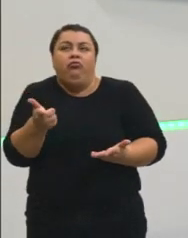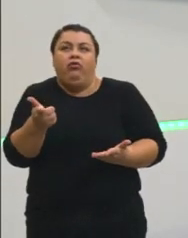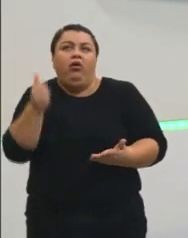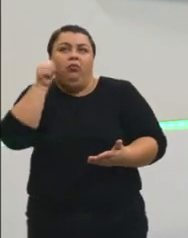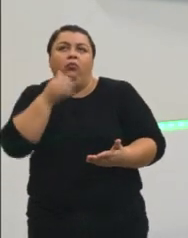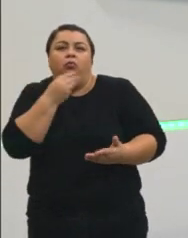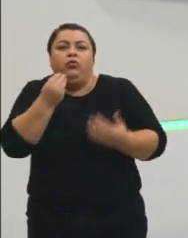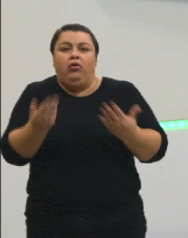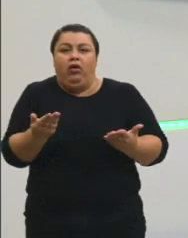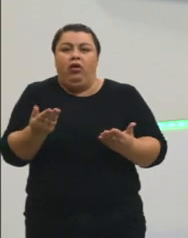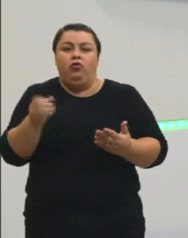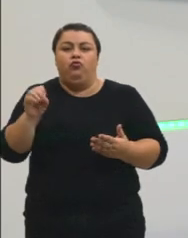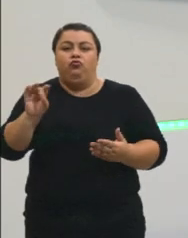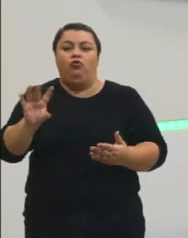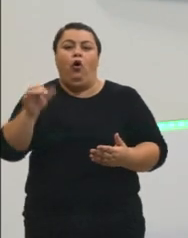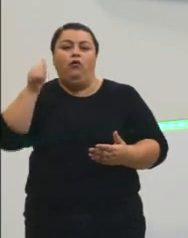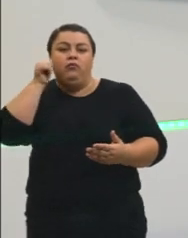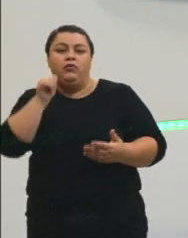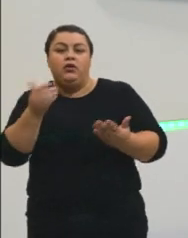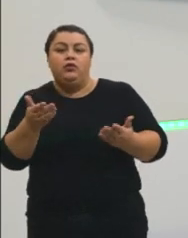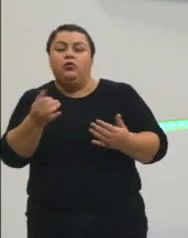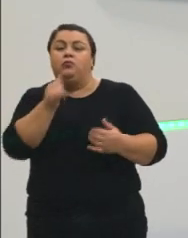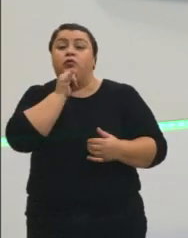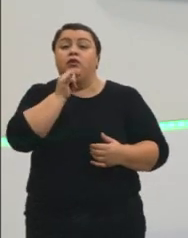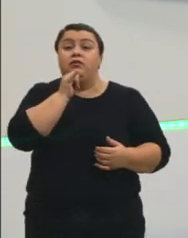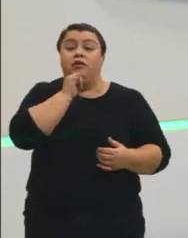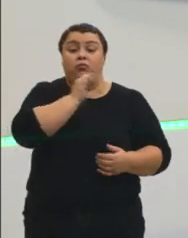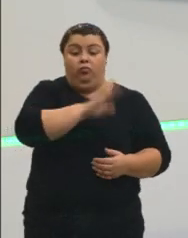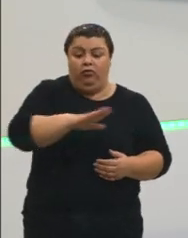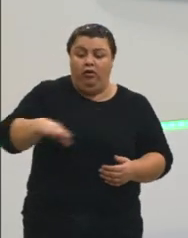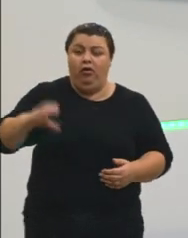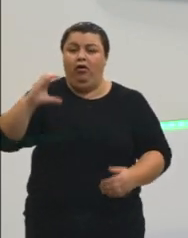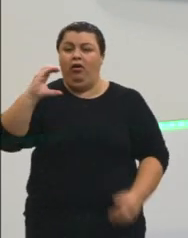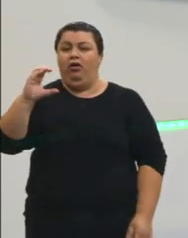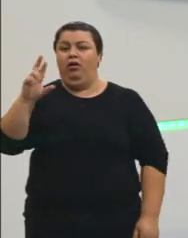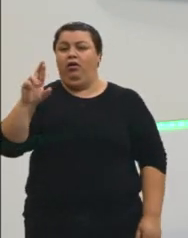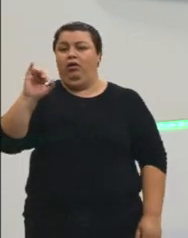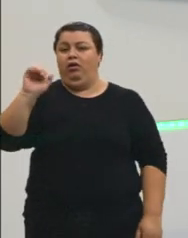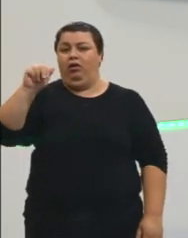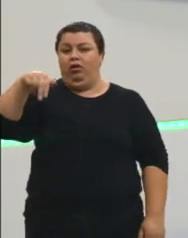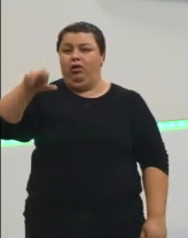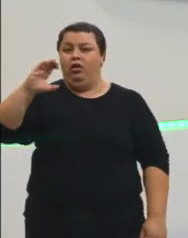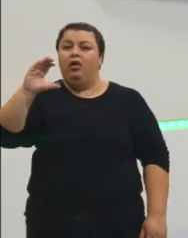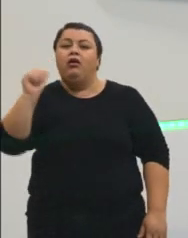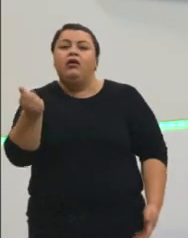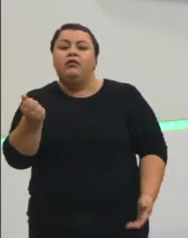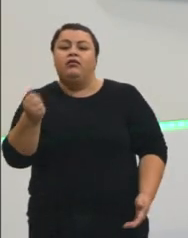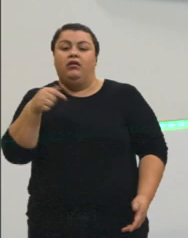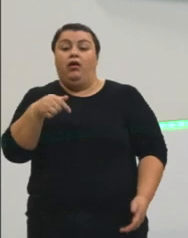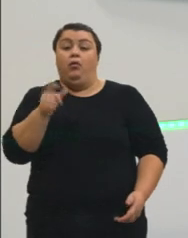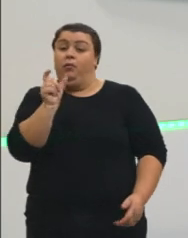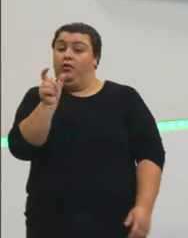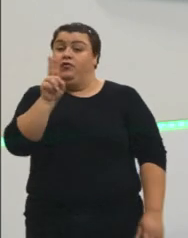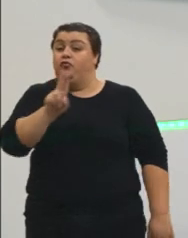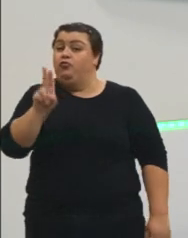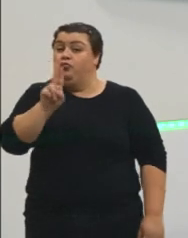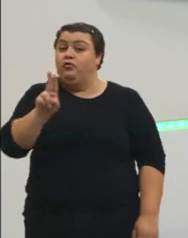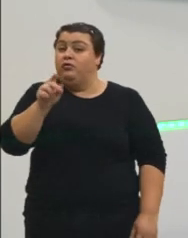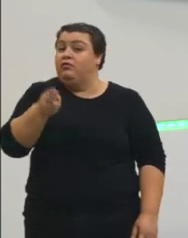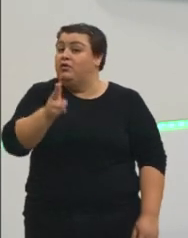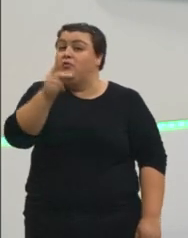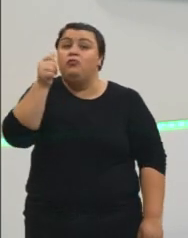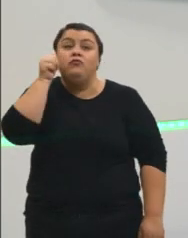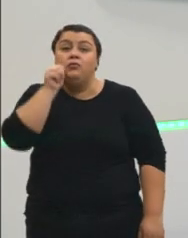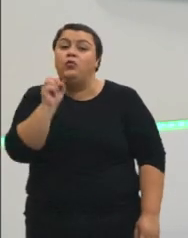masculino que tem sofre menino o sol masculino como por exemplo criança criança é uma palavra que a gente usa sempre no feminino Ok